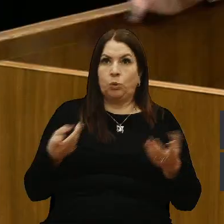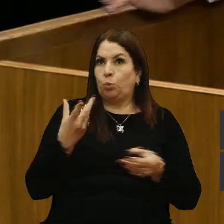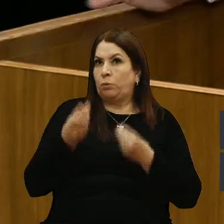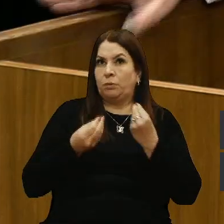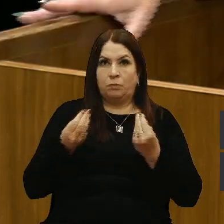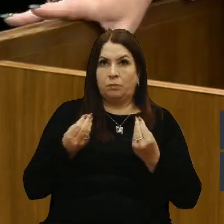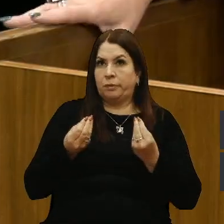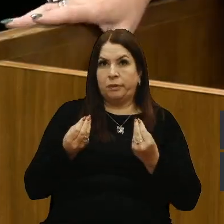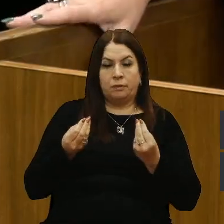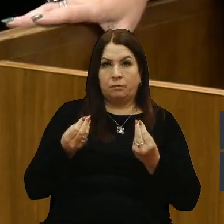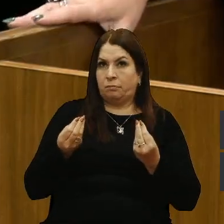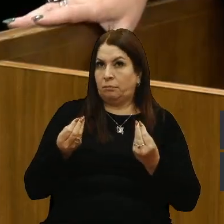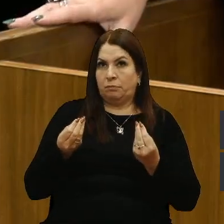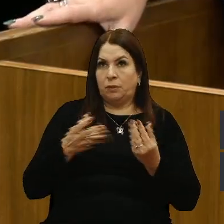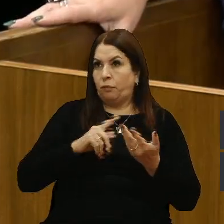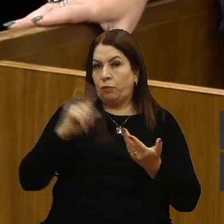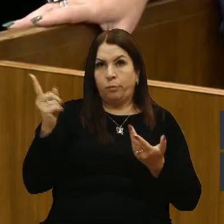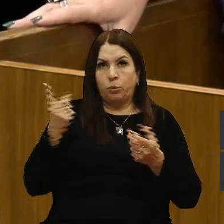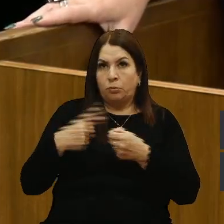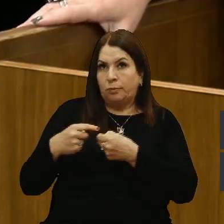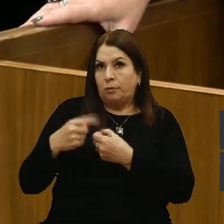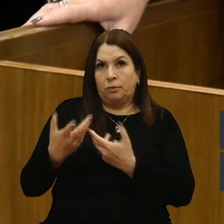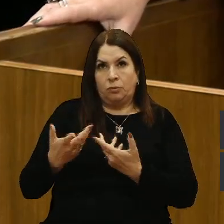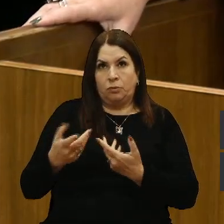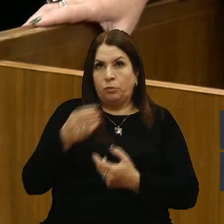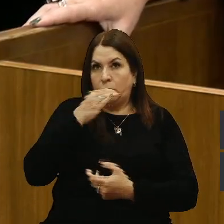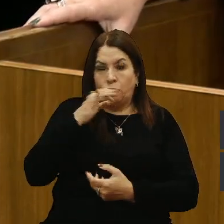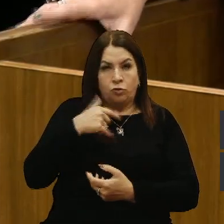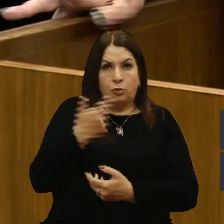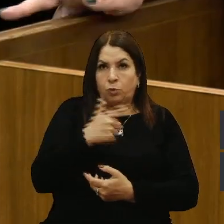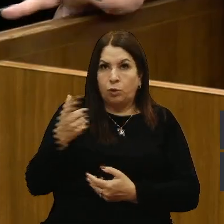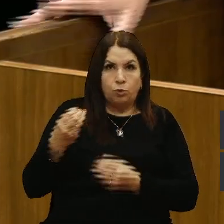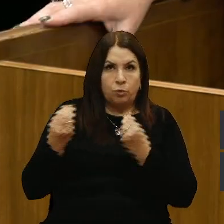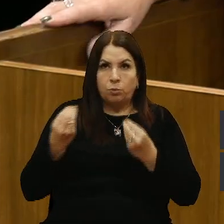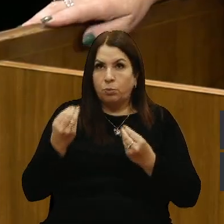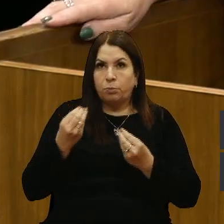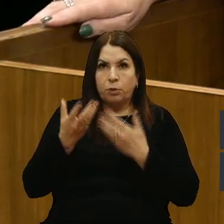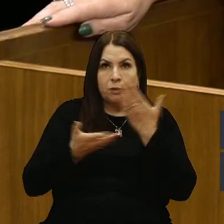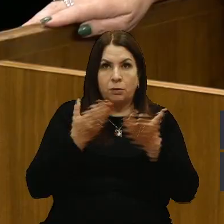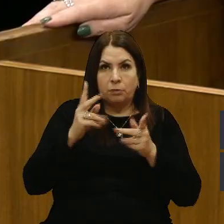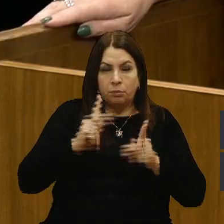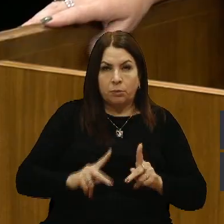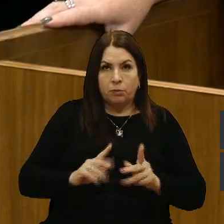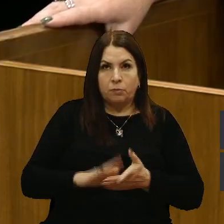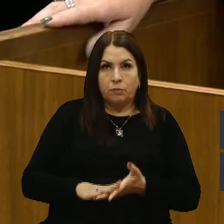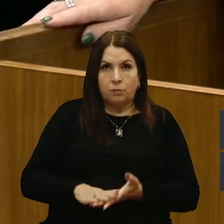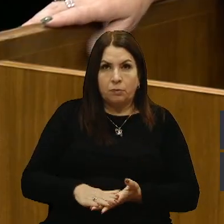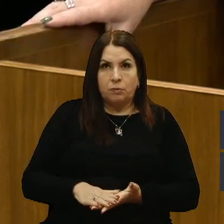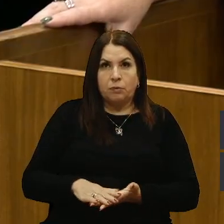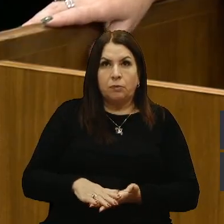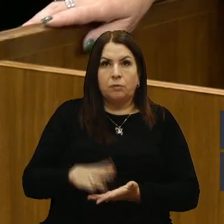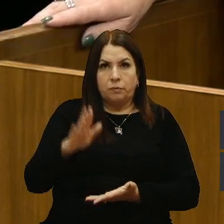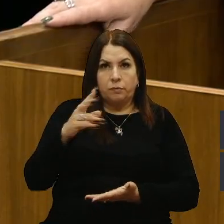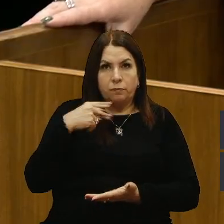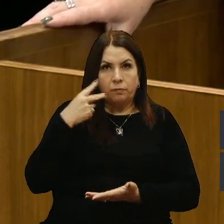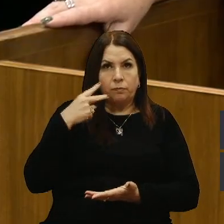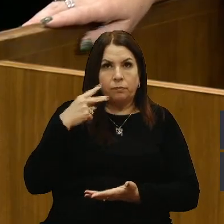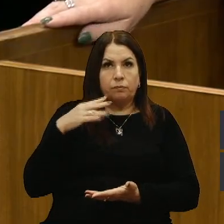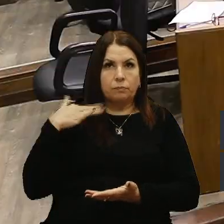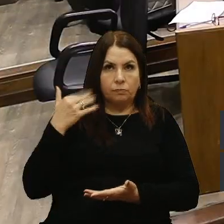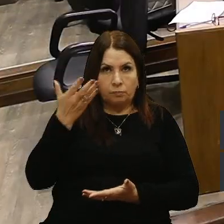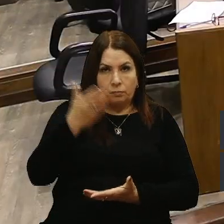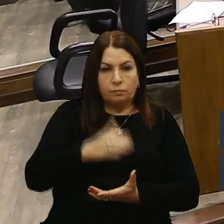dá, realmente vão para outra cidade, porque Caxias não tem mais condições de atender pessoas. Sua parte, vereadora